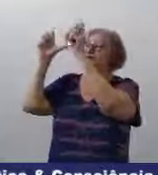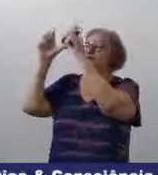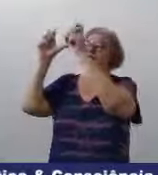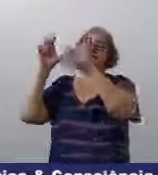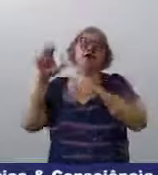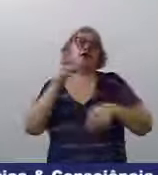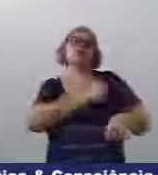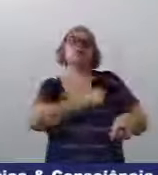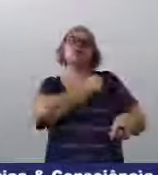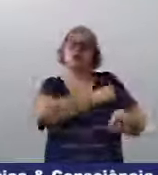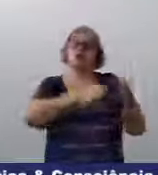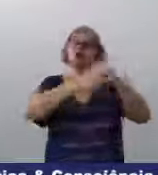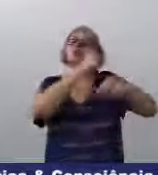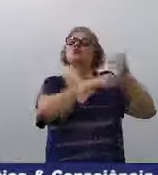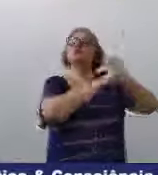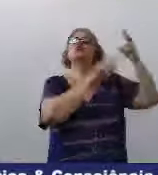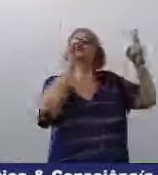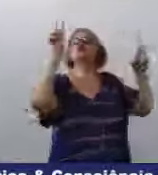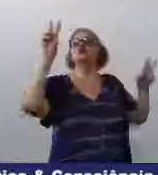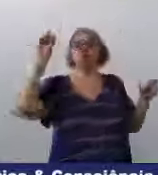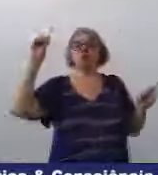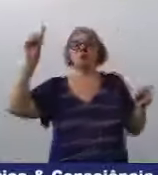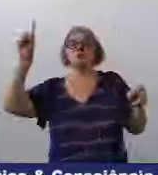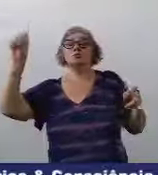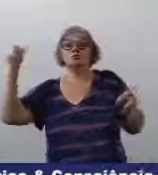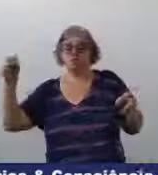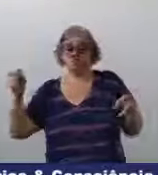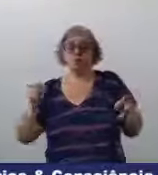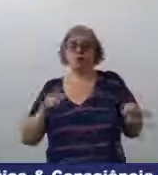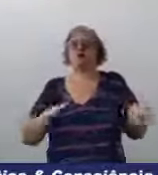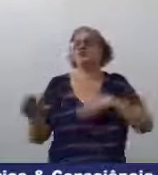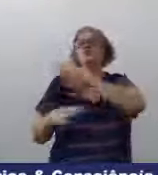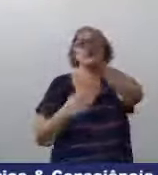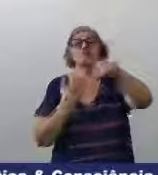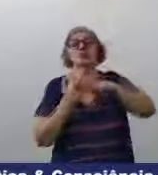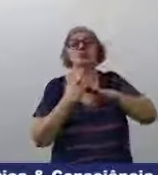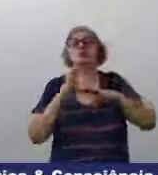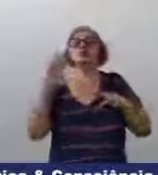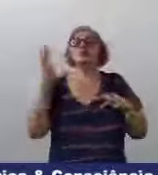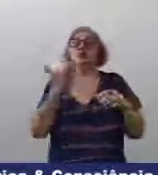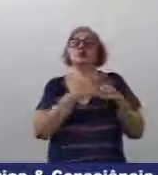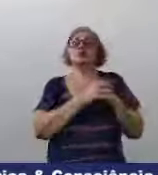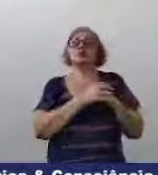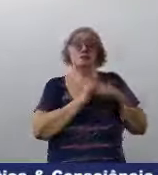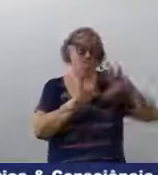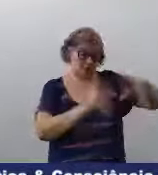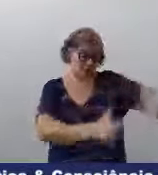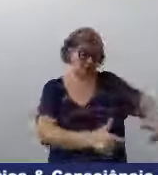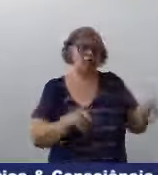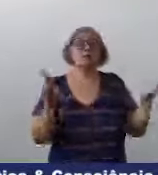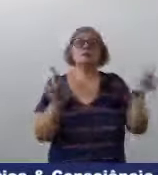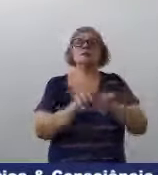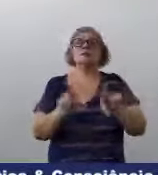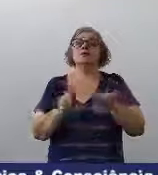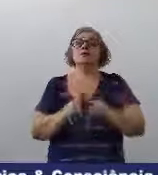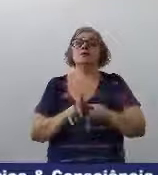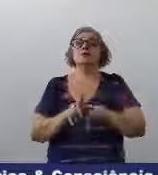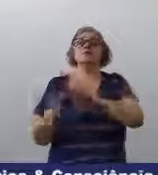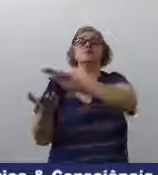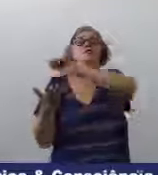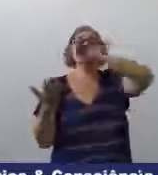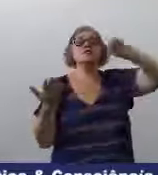Consequência, aquilo que nós fotografamos em agosto do ano passado e todos os efeitos que aquilo poderia acarretar para a Terra